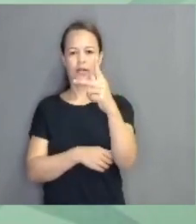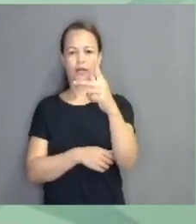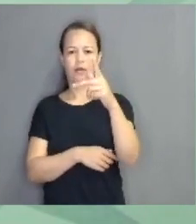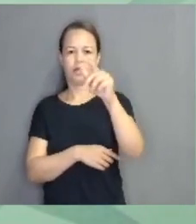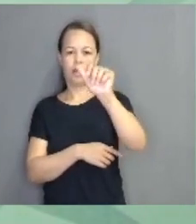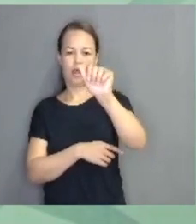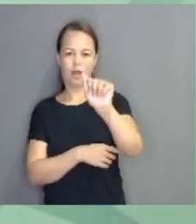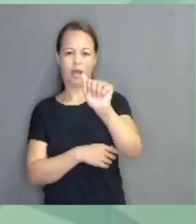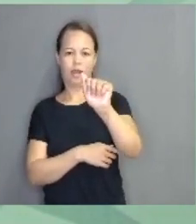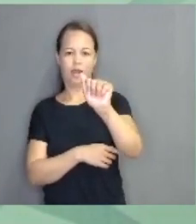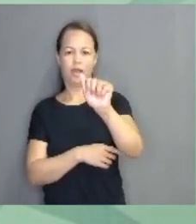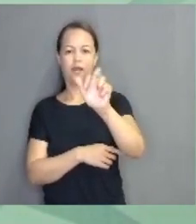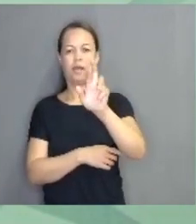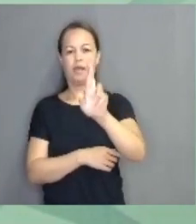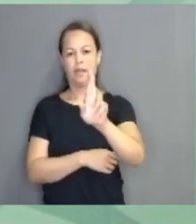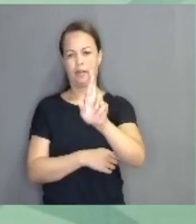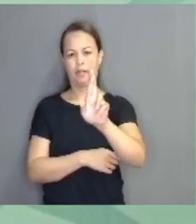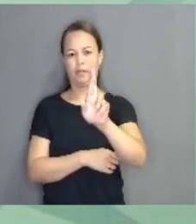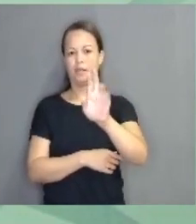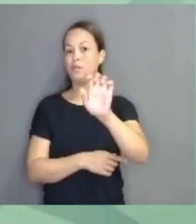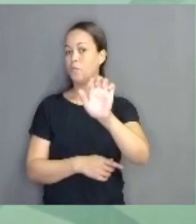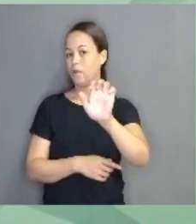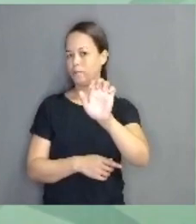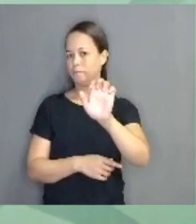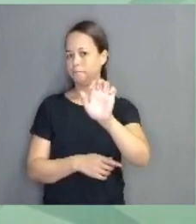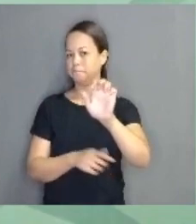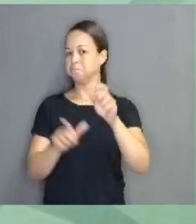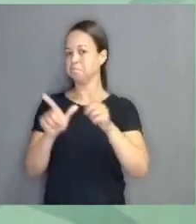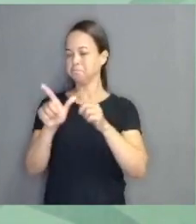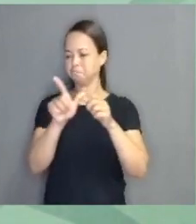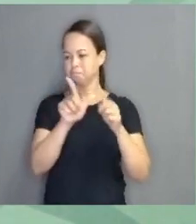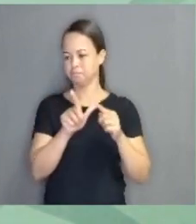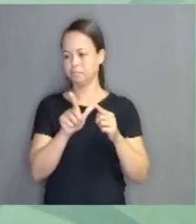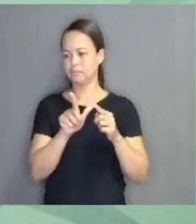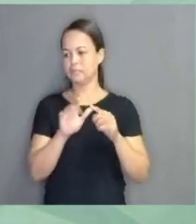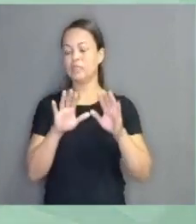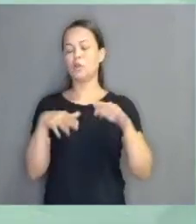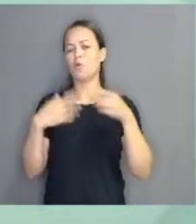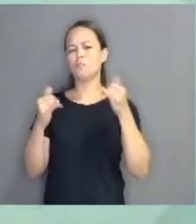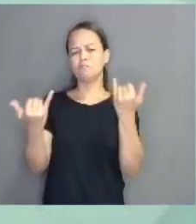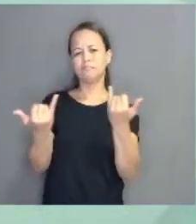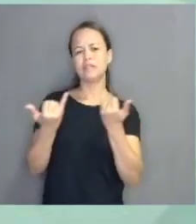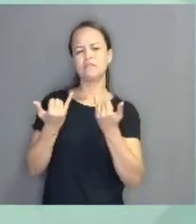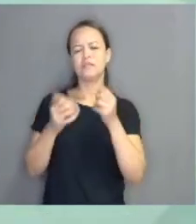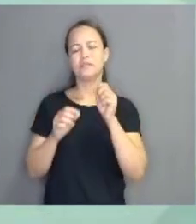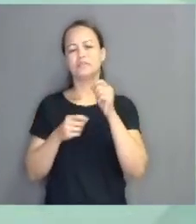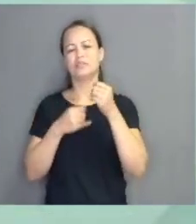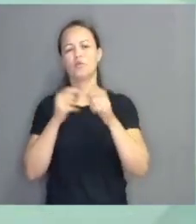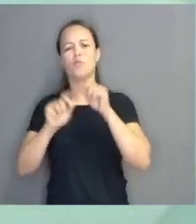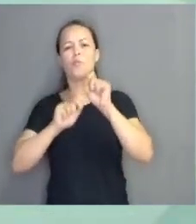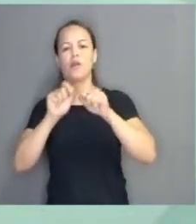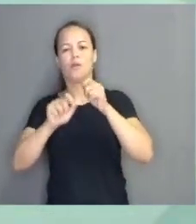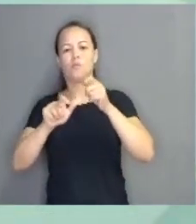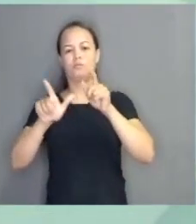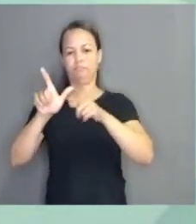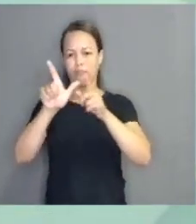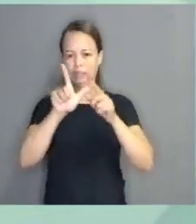R e a letra E. Agora me digam vocês, que outra plaquinha aí tem uma letrinha escrita?